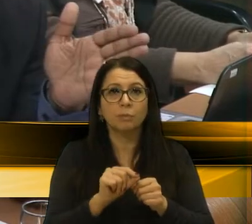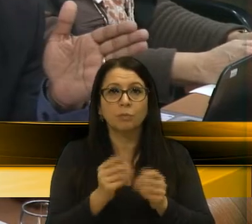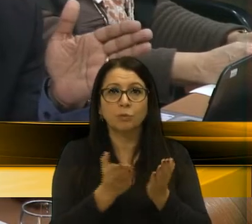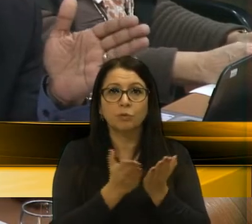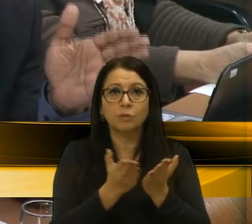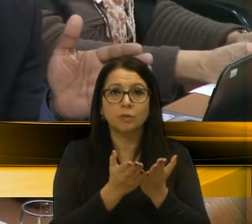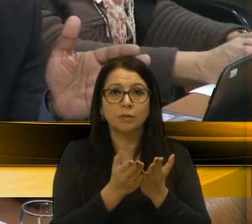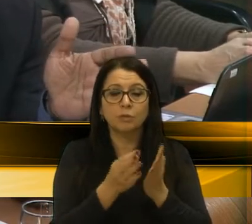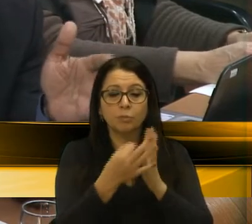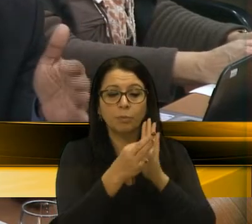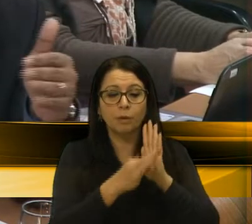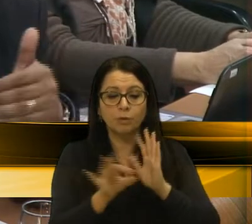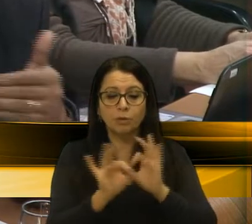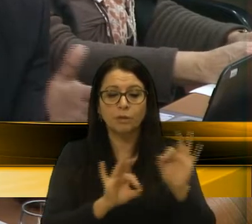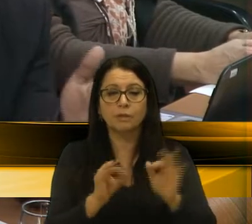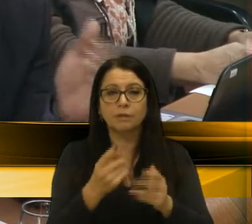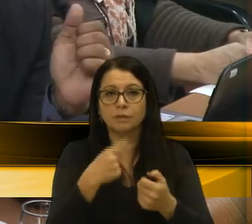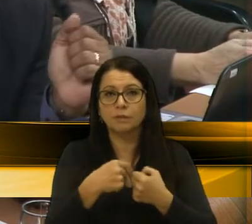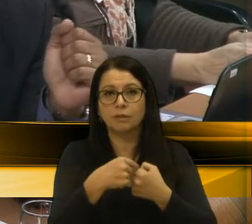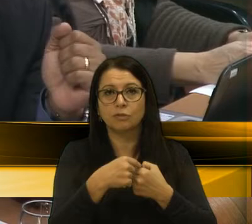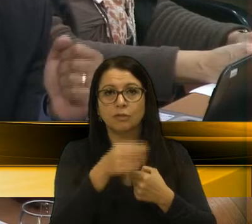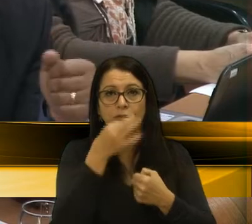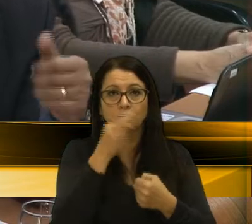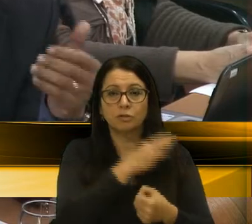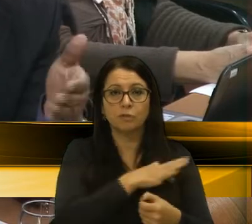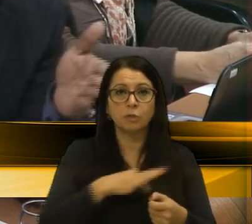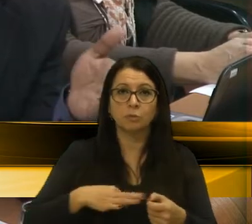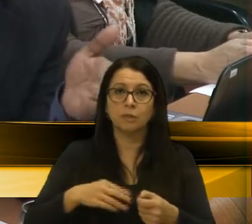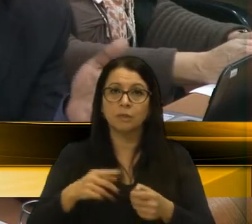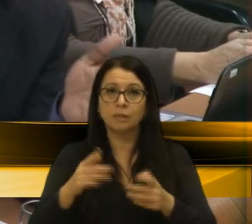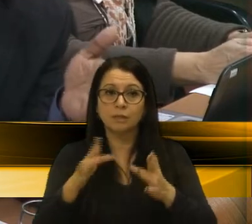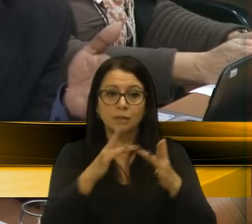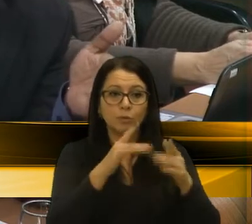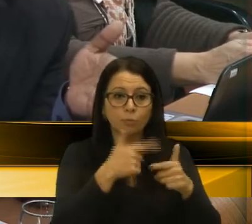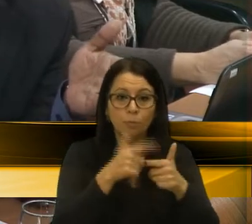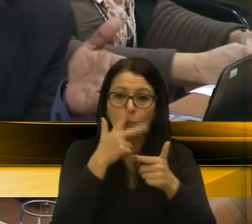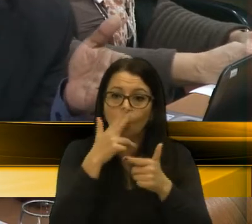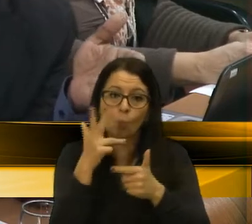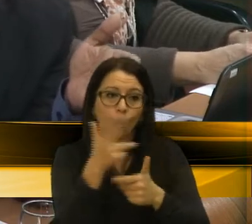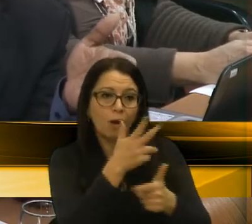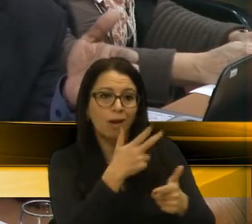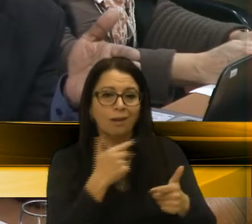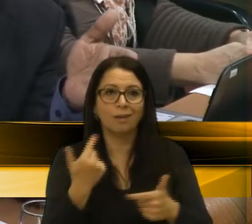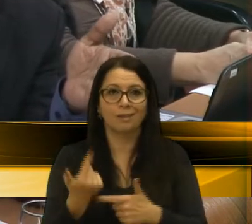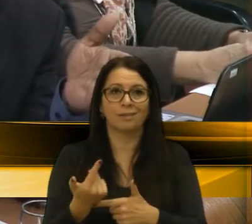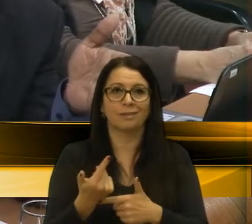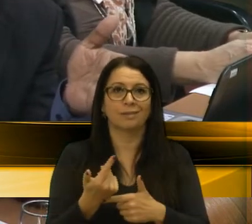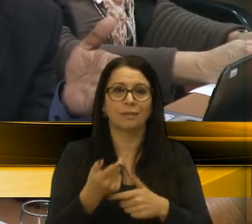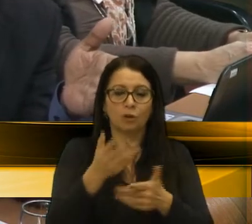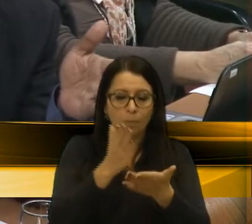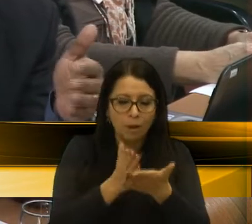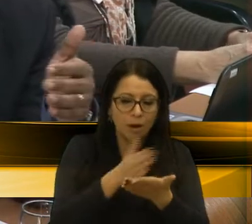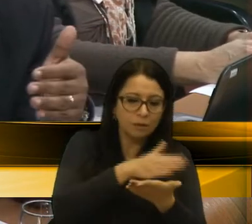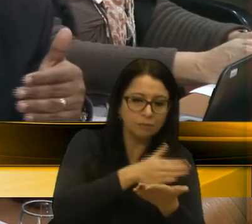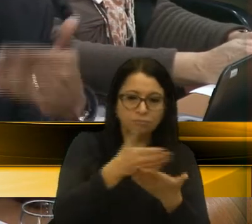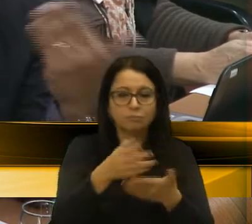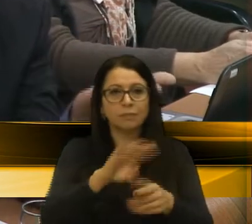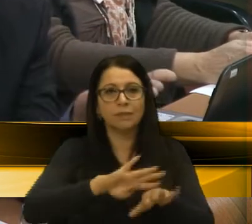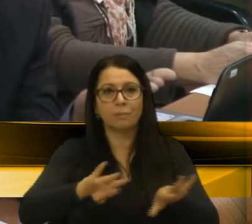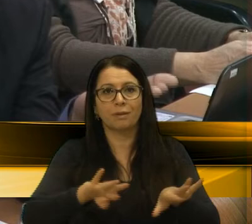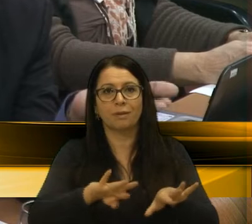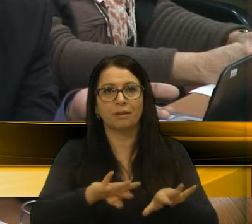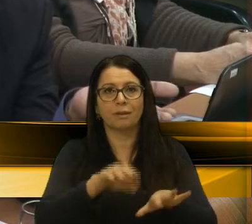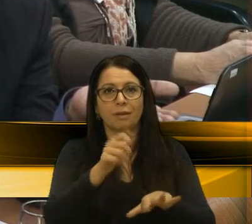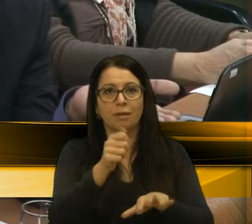aqui no plano diretor. Caxias e Farroupilha estão ligados, quer dizer, os problemas são iguais, é uma linha que nos separa um do outro. E na